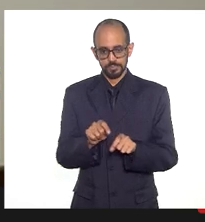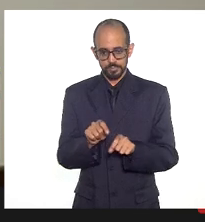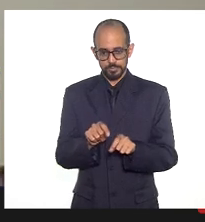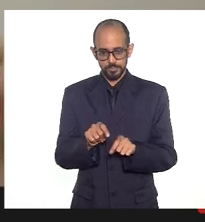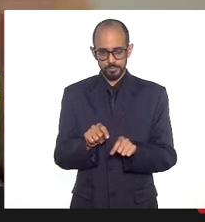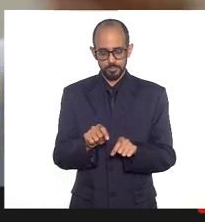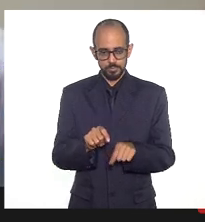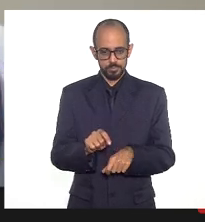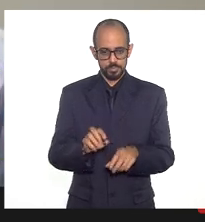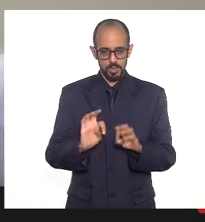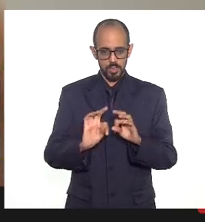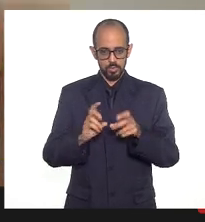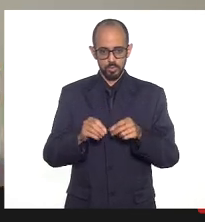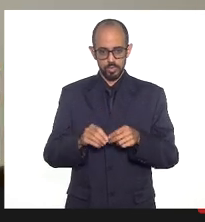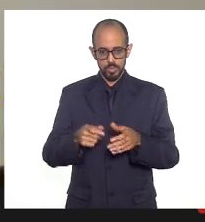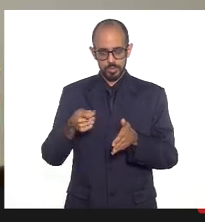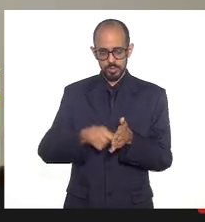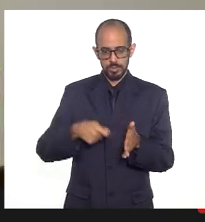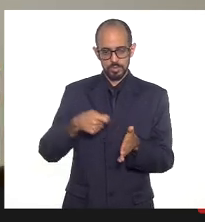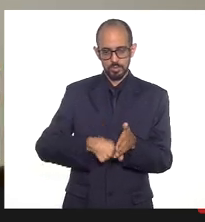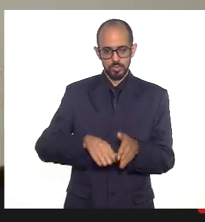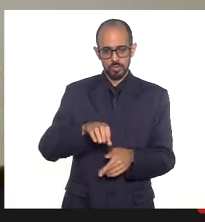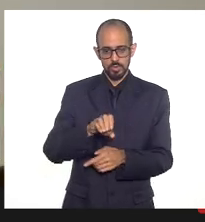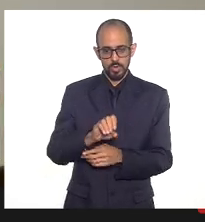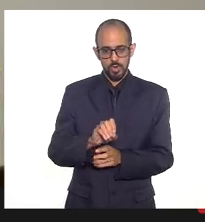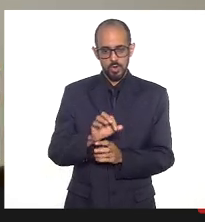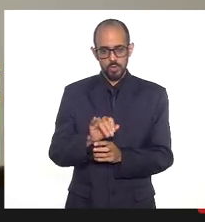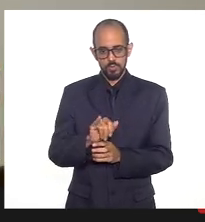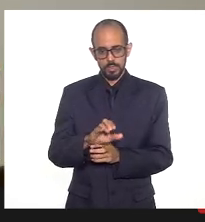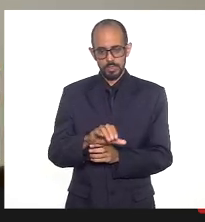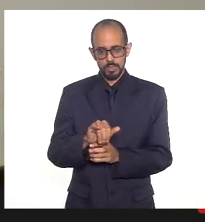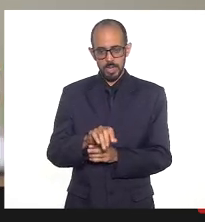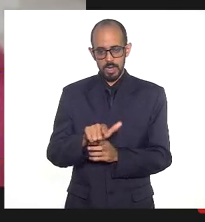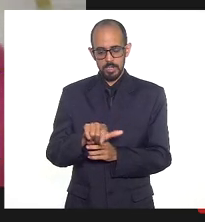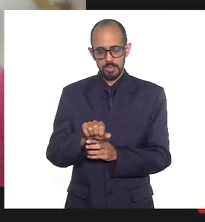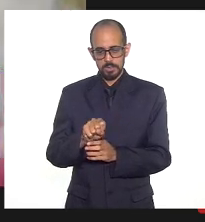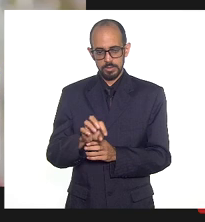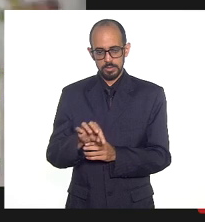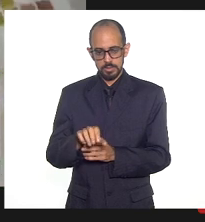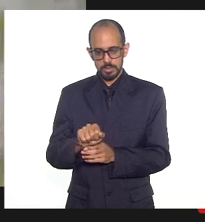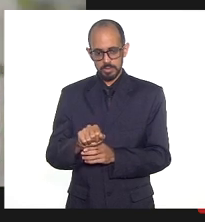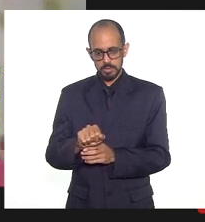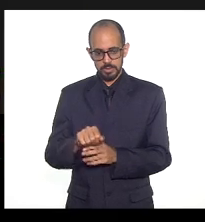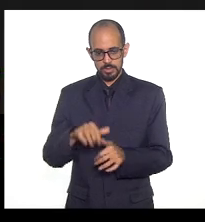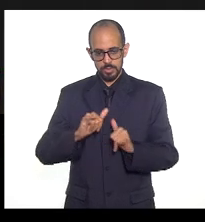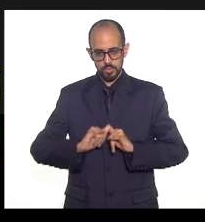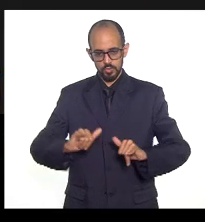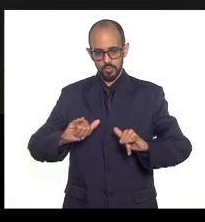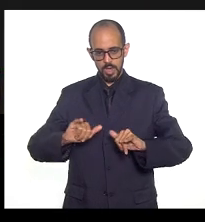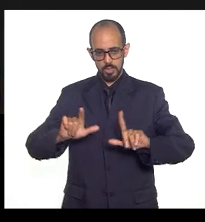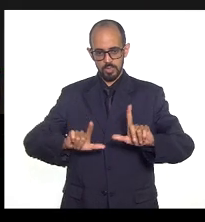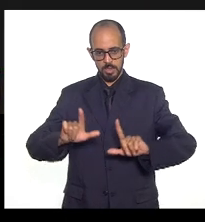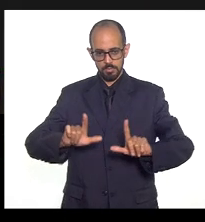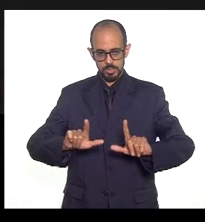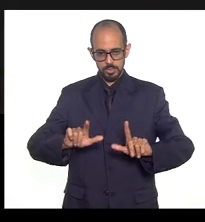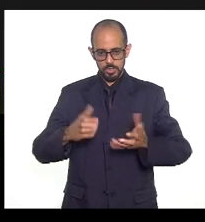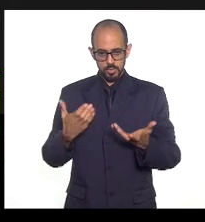oficialistas, não, se não são oficiais, são oficialistas do que é divulgado, do que é difundido na mídia. Enfim, eu quero